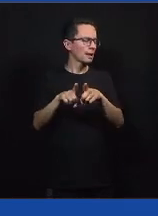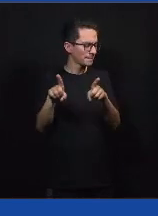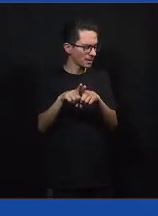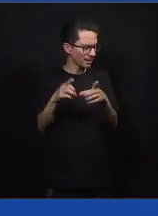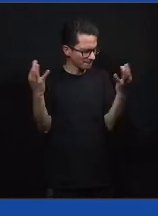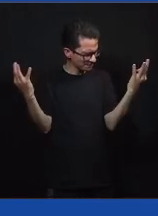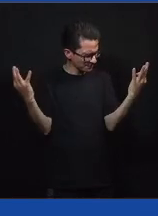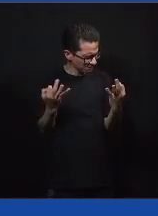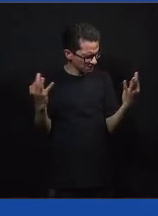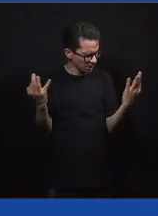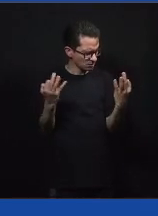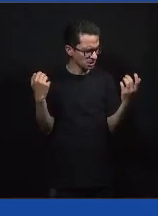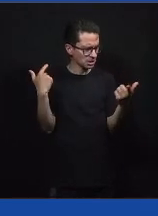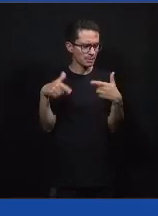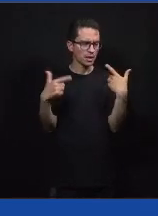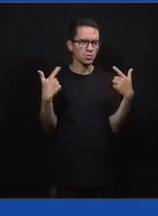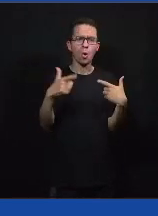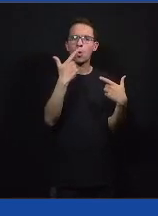2